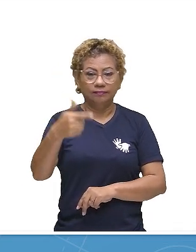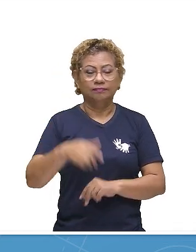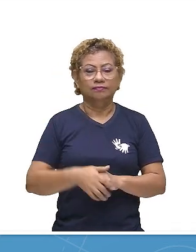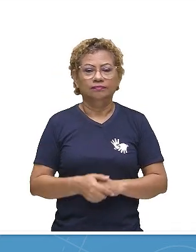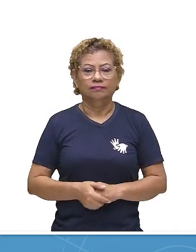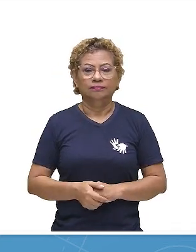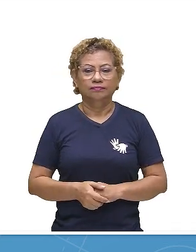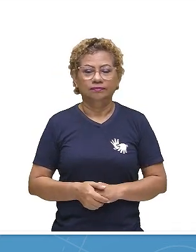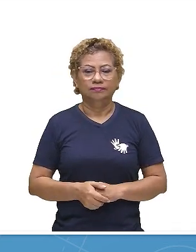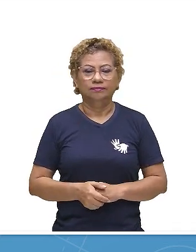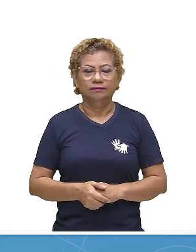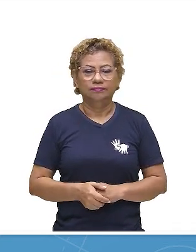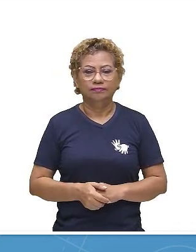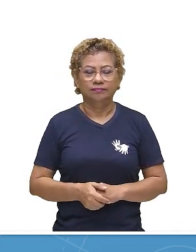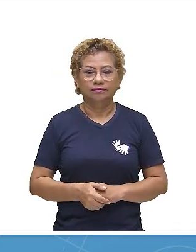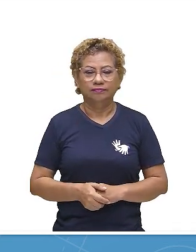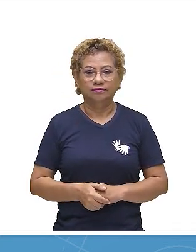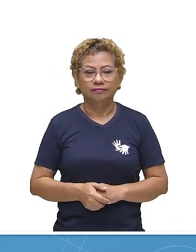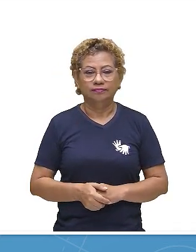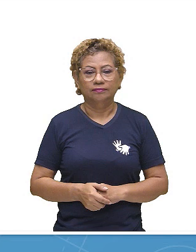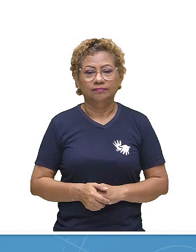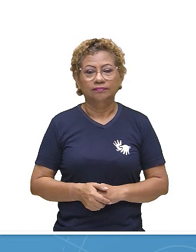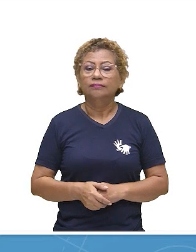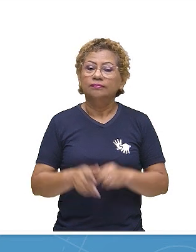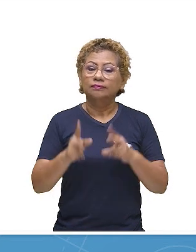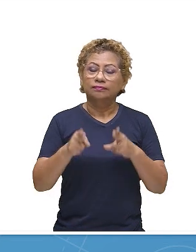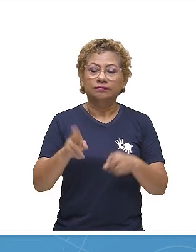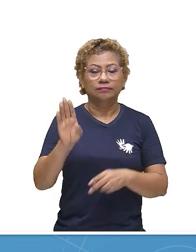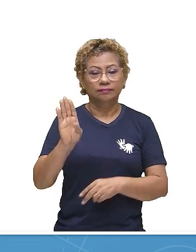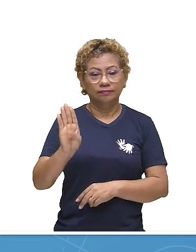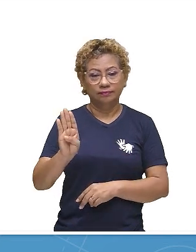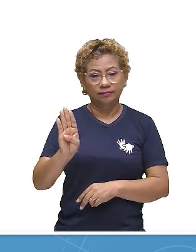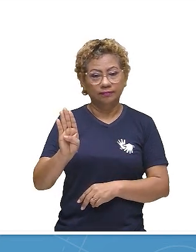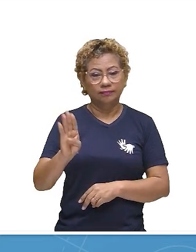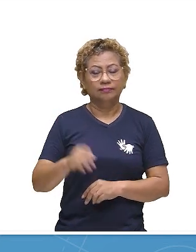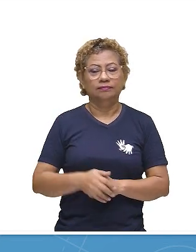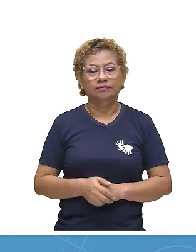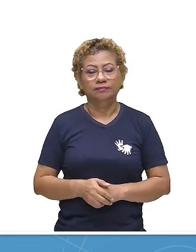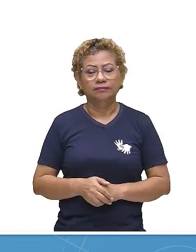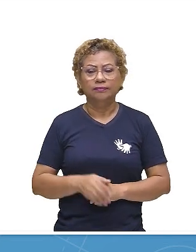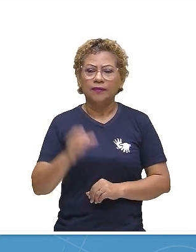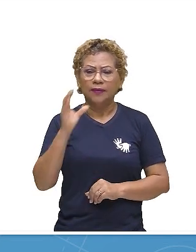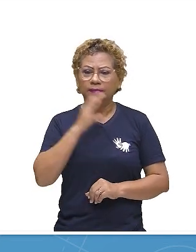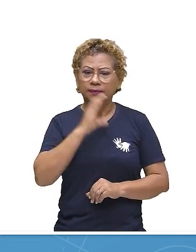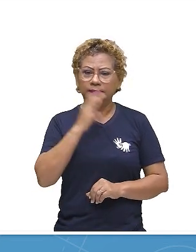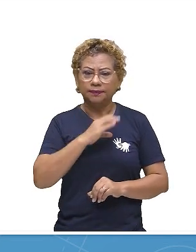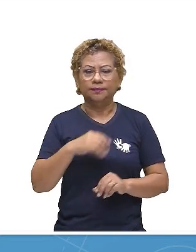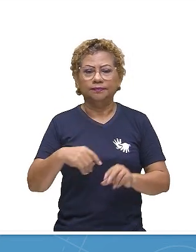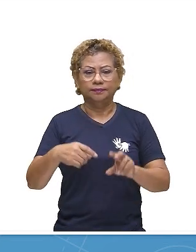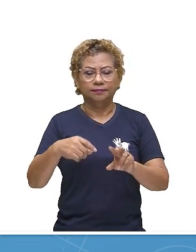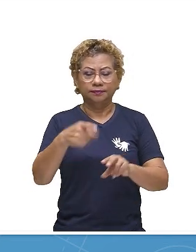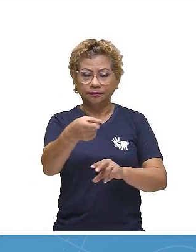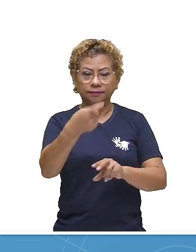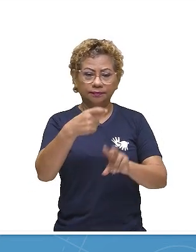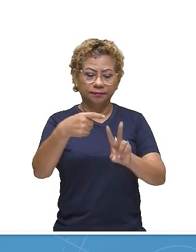na realidade eu vou ter isso daqui, ó, x igual a raiz quadrada de